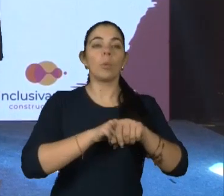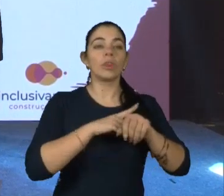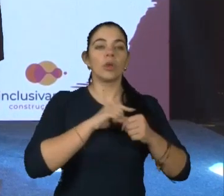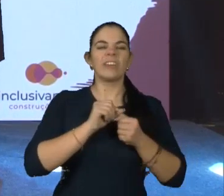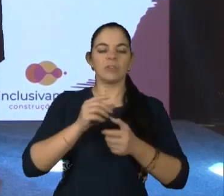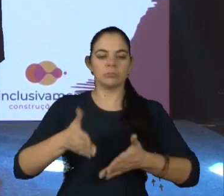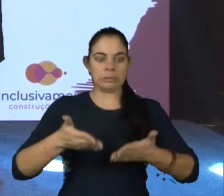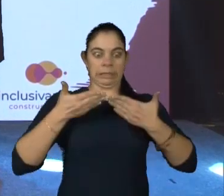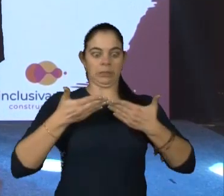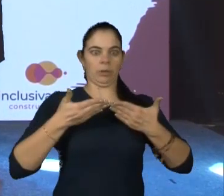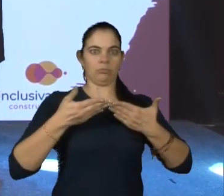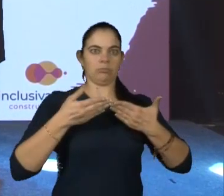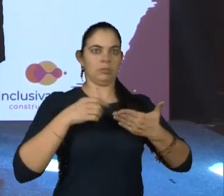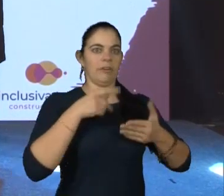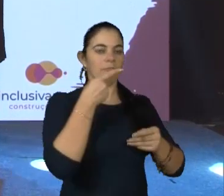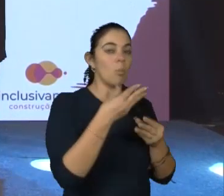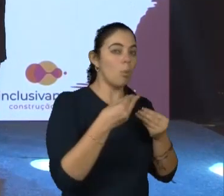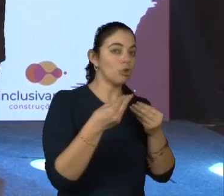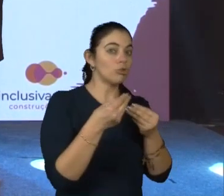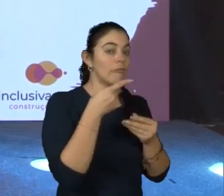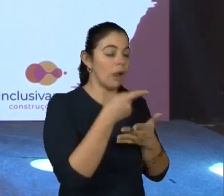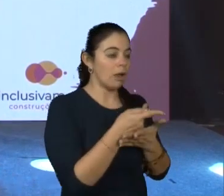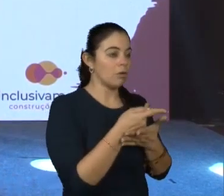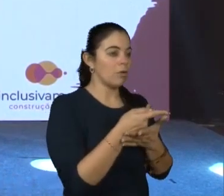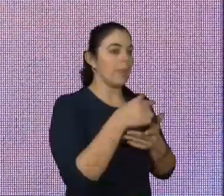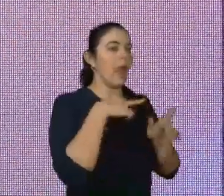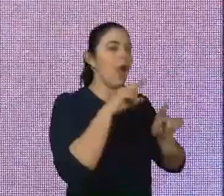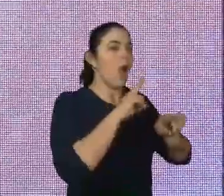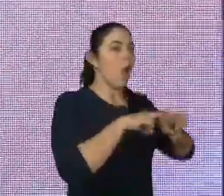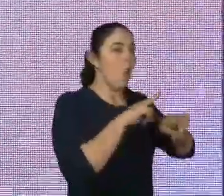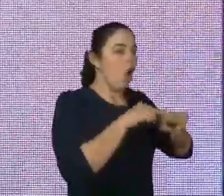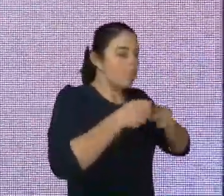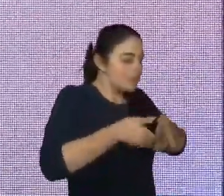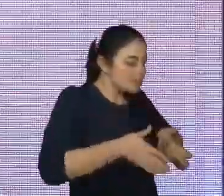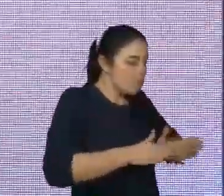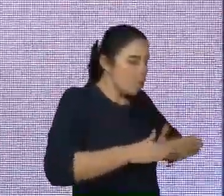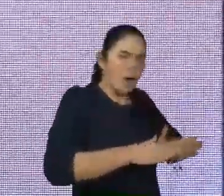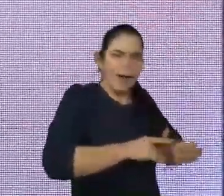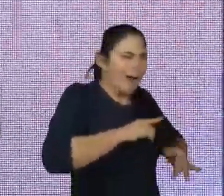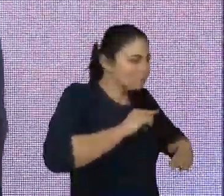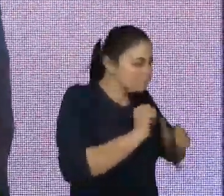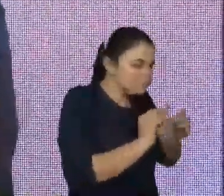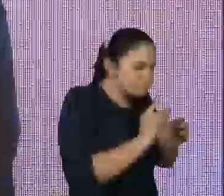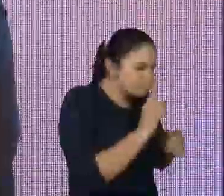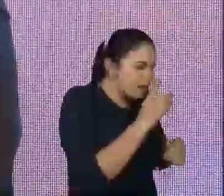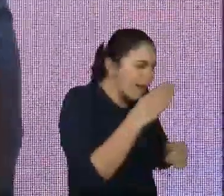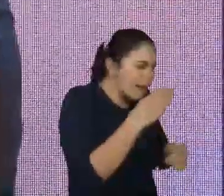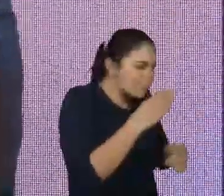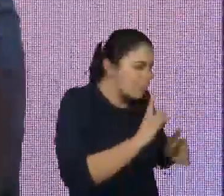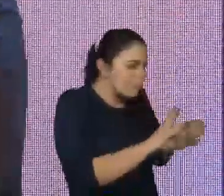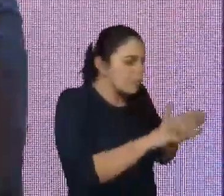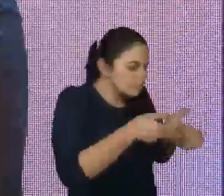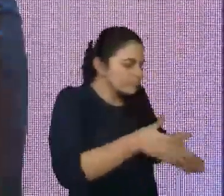dado? A maioria foi no momento do parto ou logo depois. Então, faz muito sentido